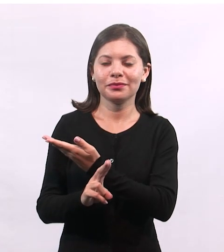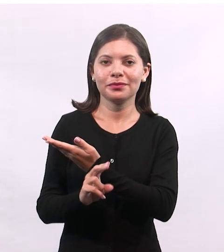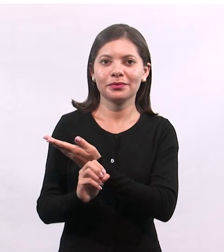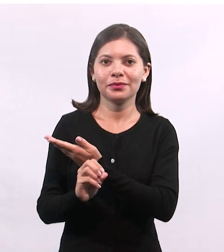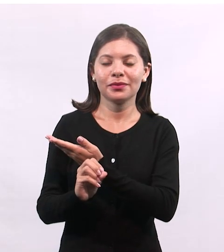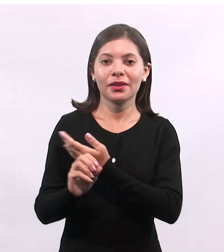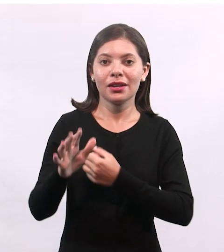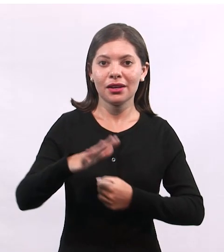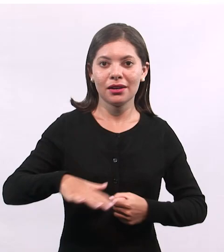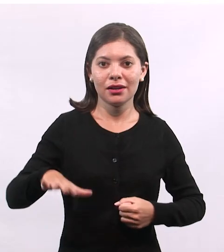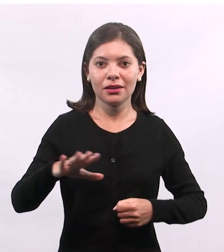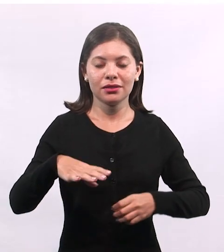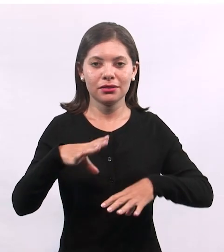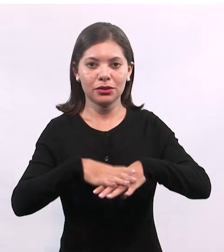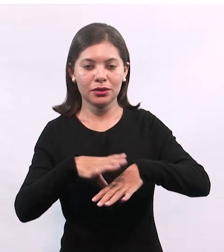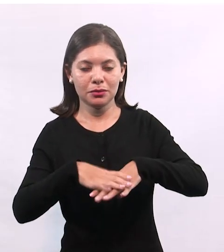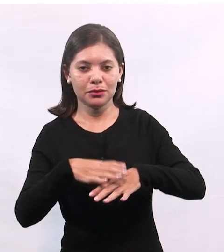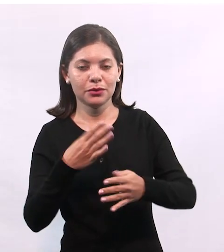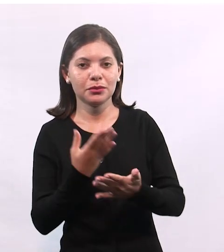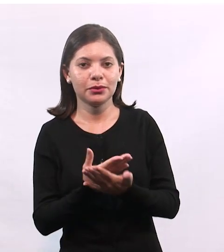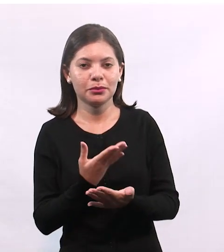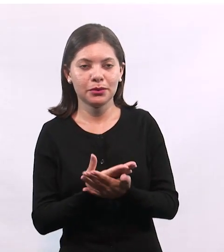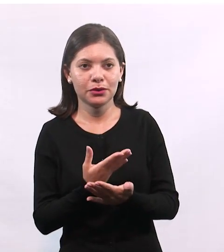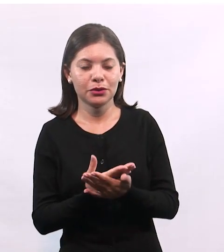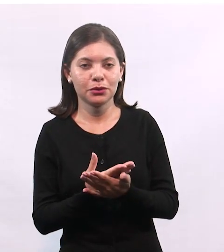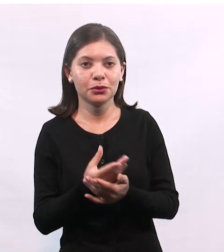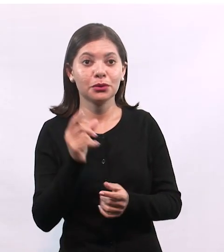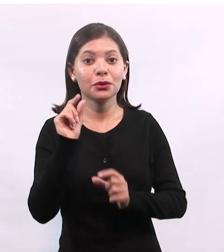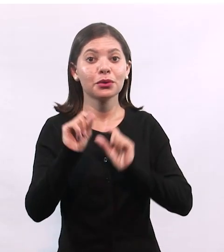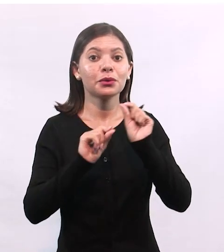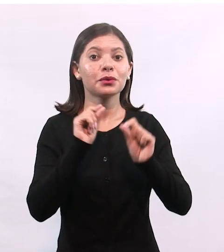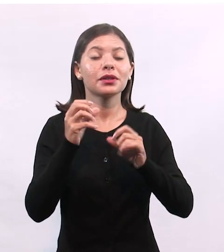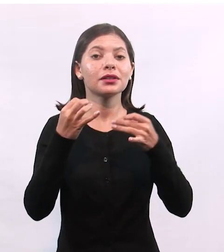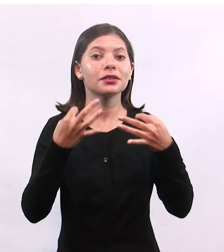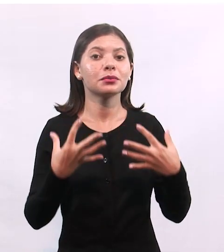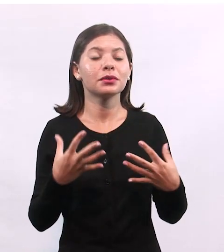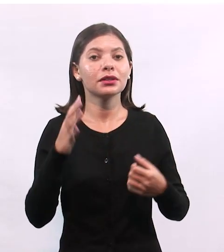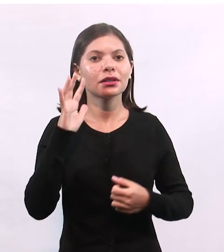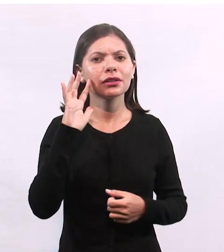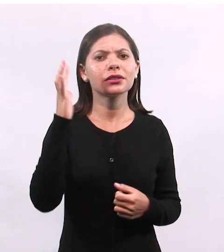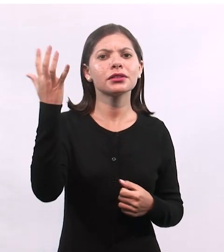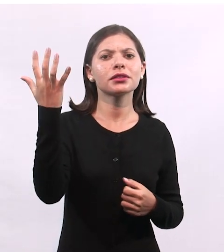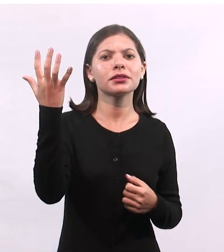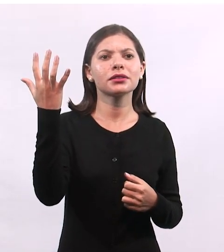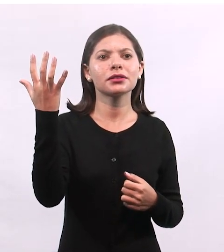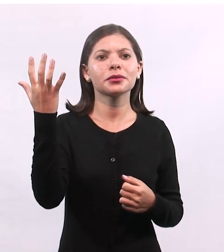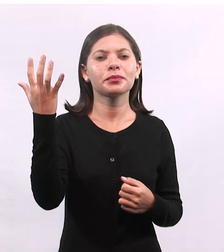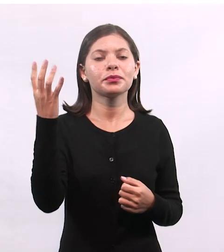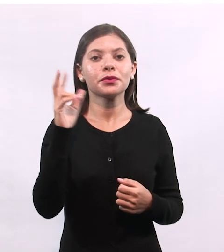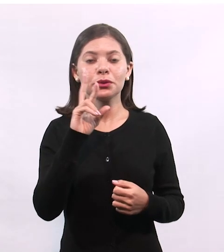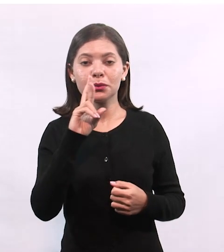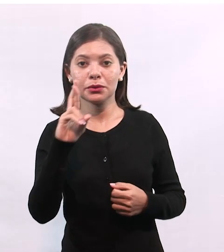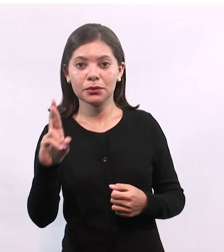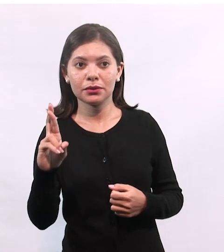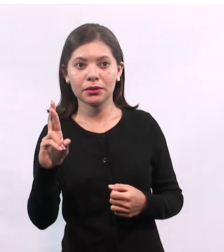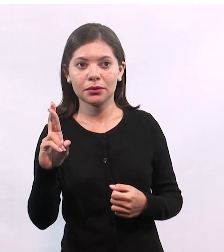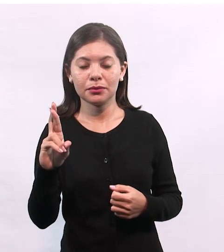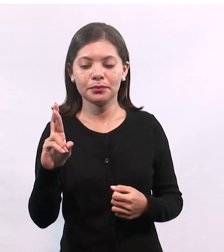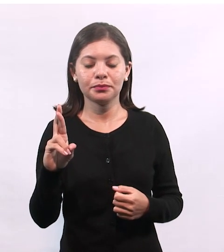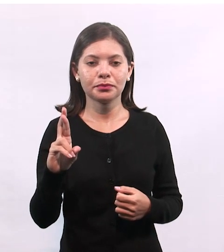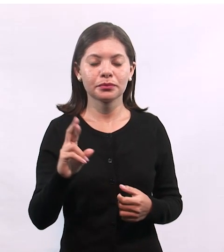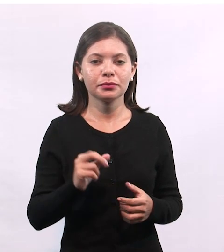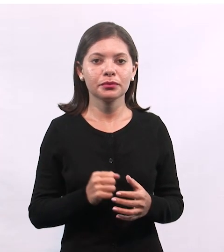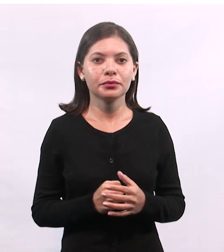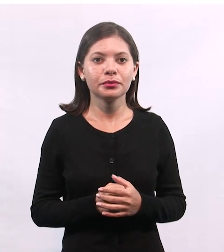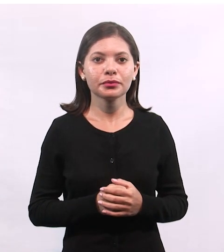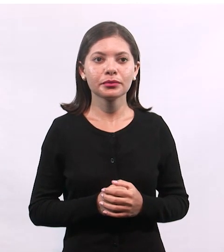lá da matemática que trata da chances de ocorrência de um determinado resultado de um determinado